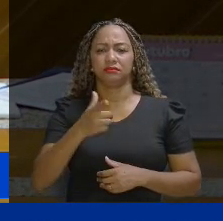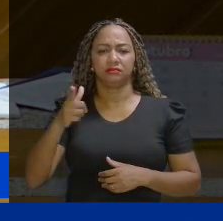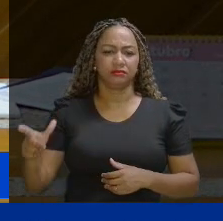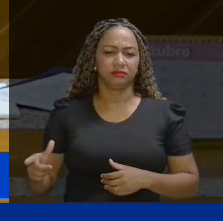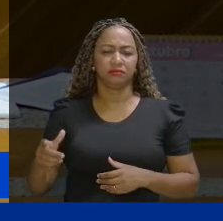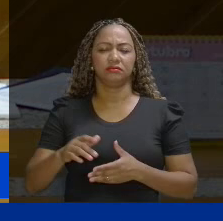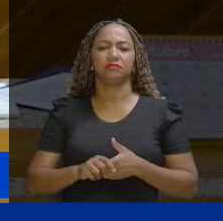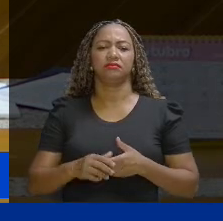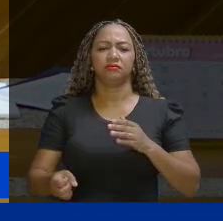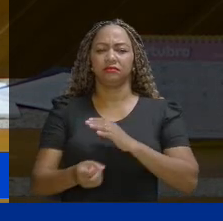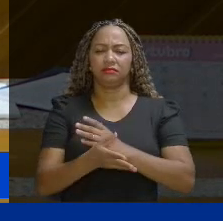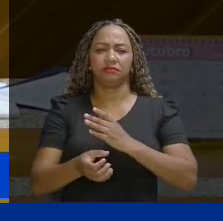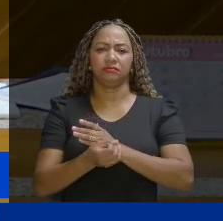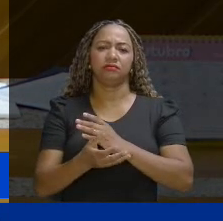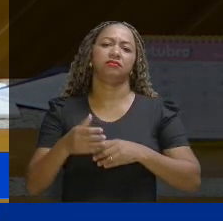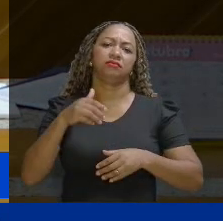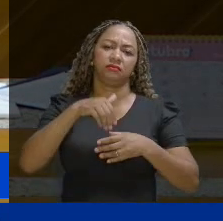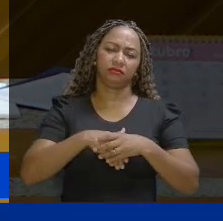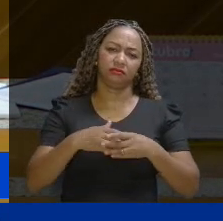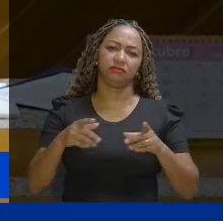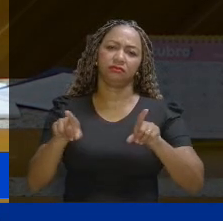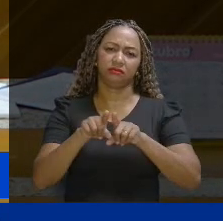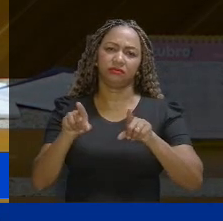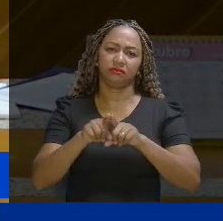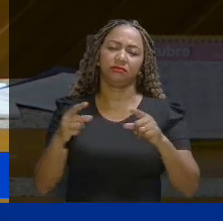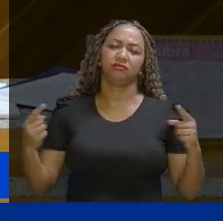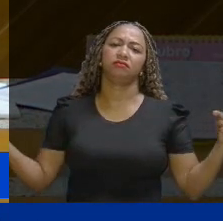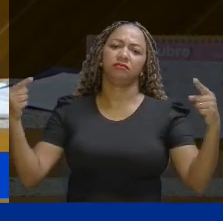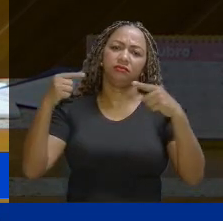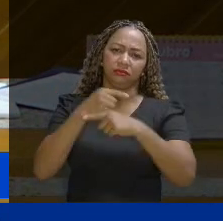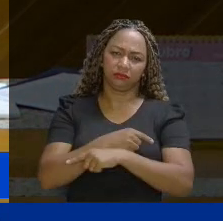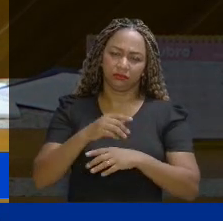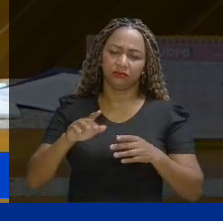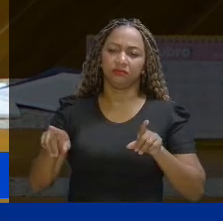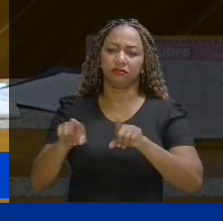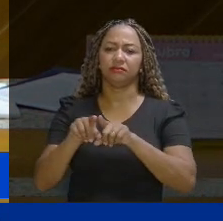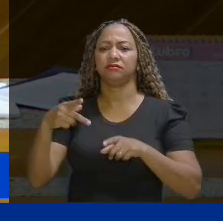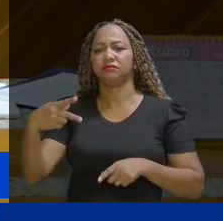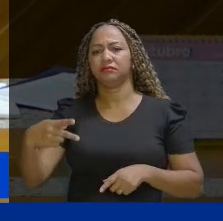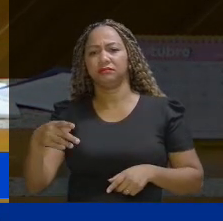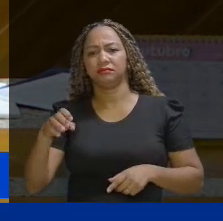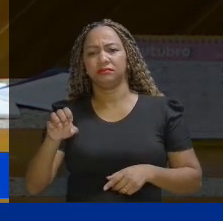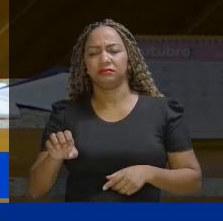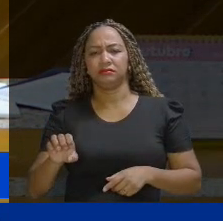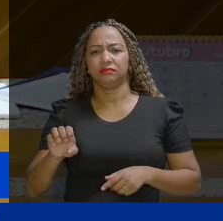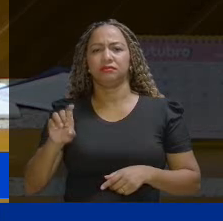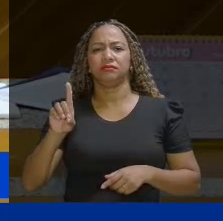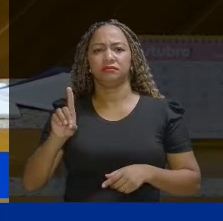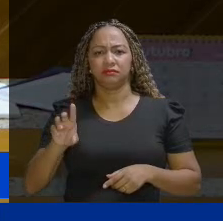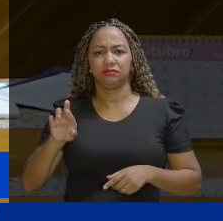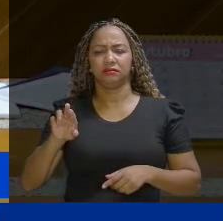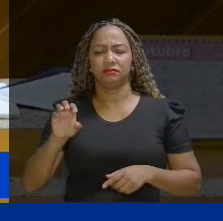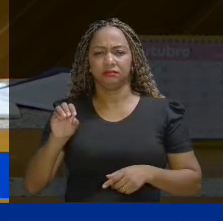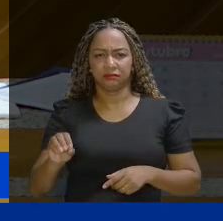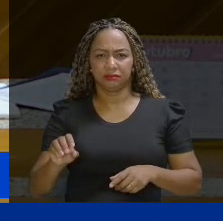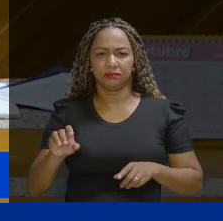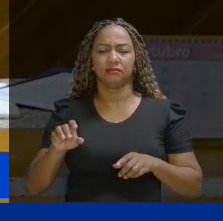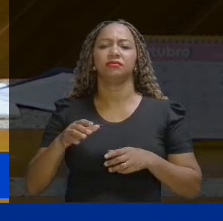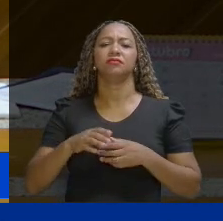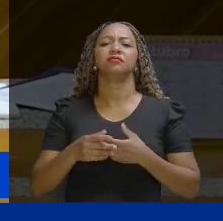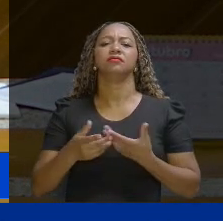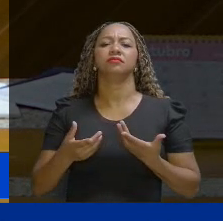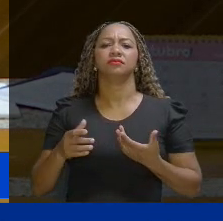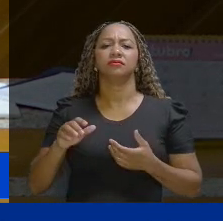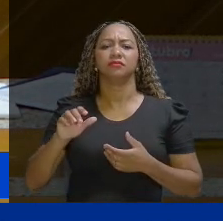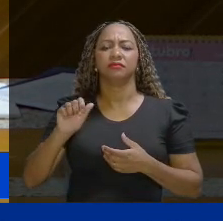inexistente a fraude eleitoral. Em contrarrazões, o embargado Pedro Filé Lourenço da Costa Neto e Alexandre Ramos da Costa alegaram,